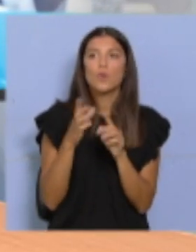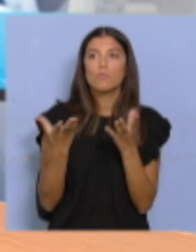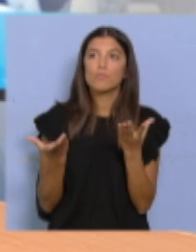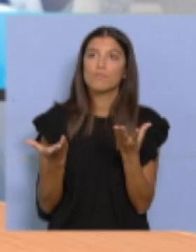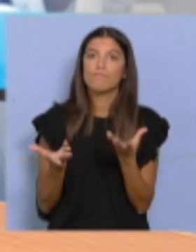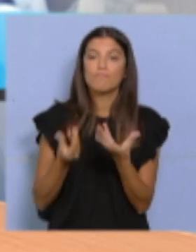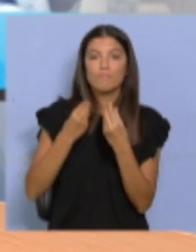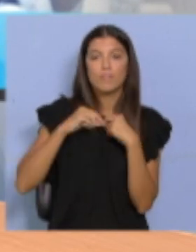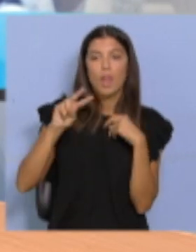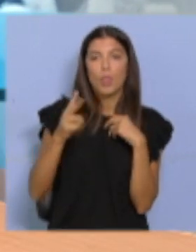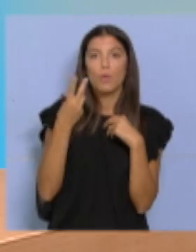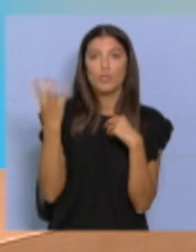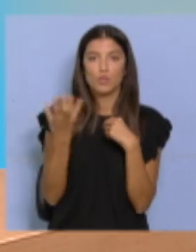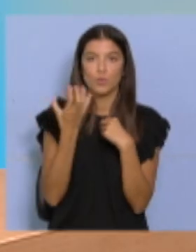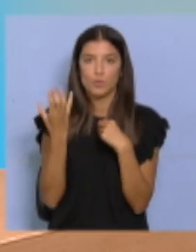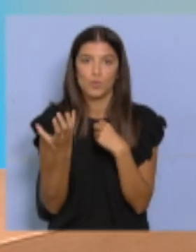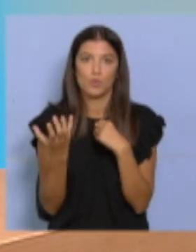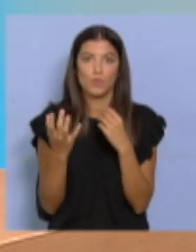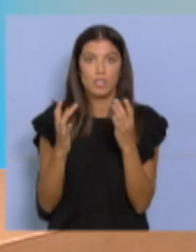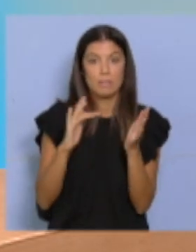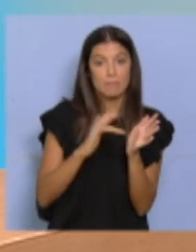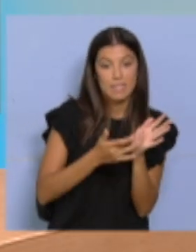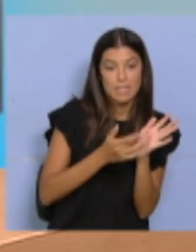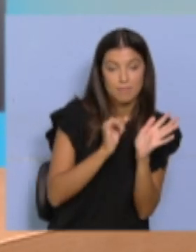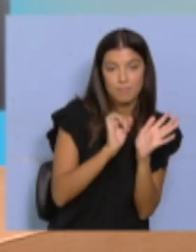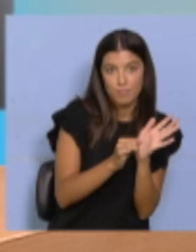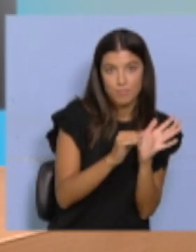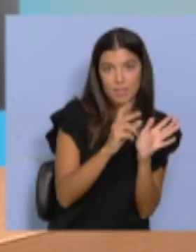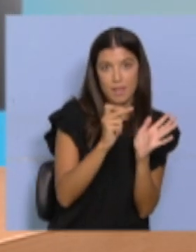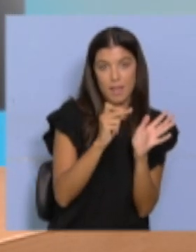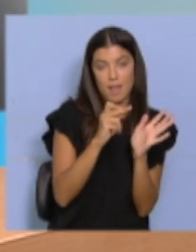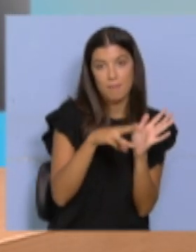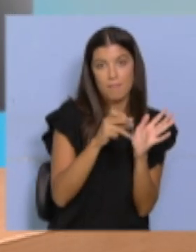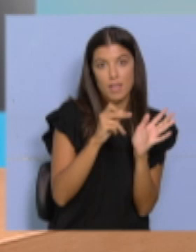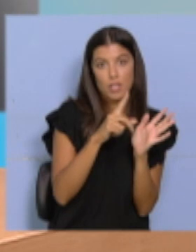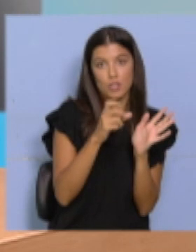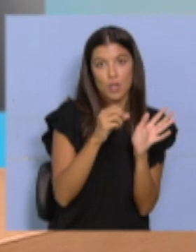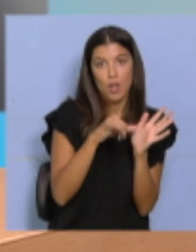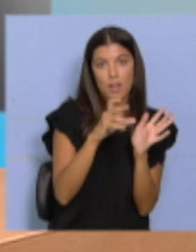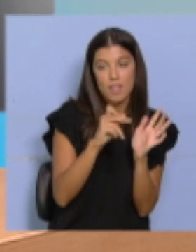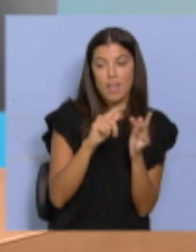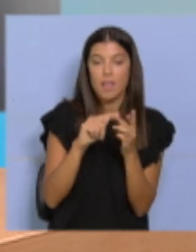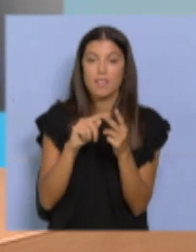amazónica? Várias pontes, muitas pontes. Talvez a primeira ponte começa pela língua.